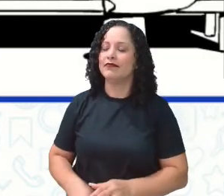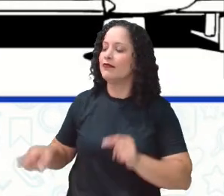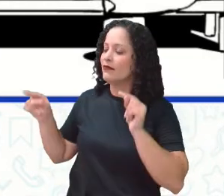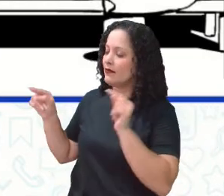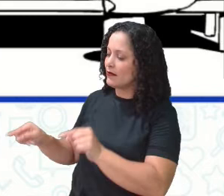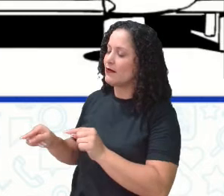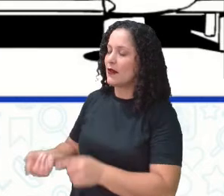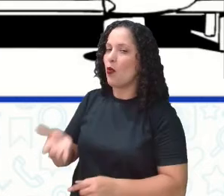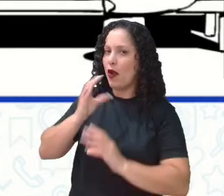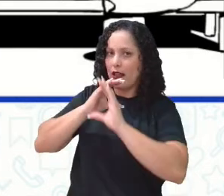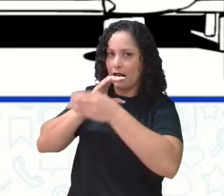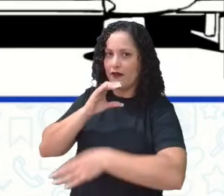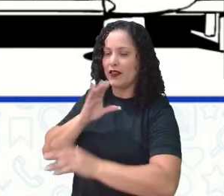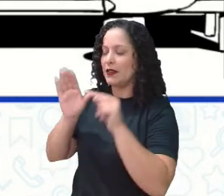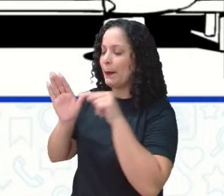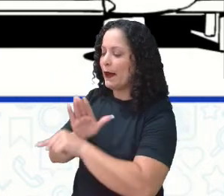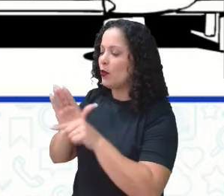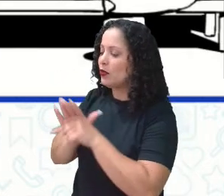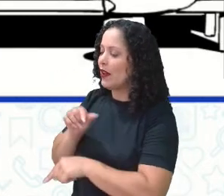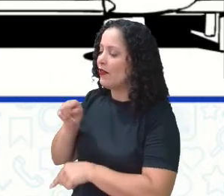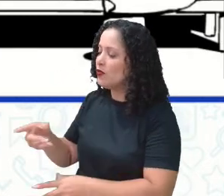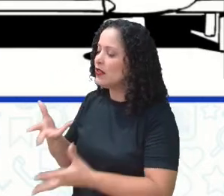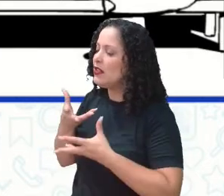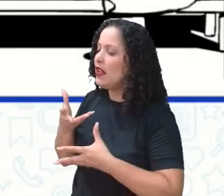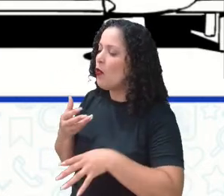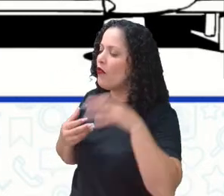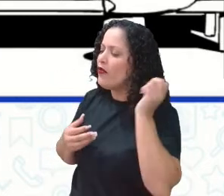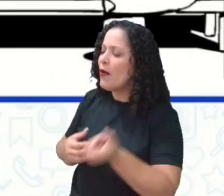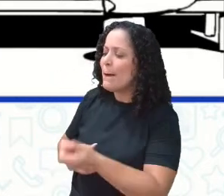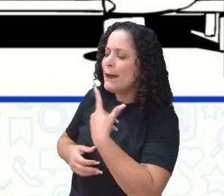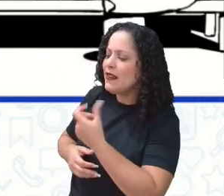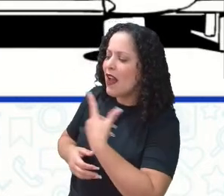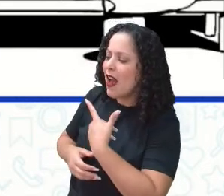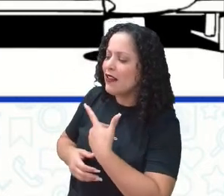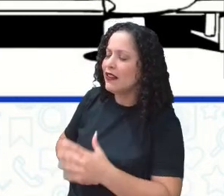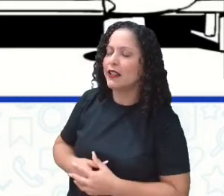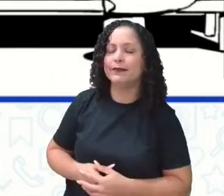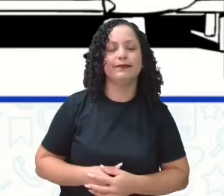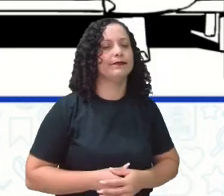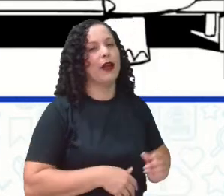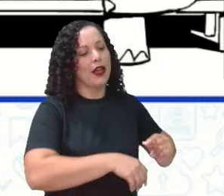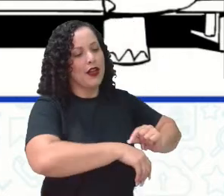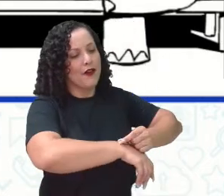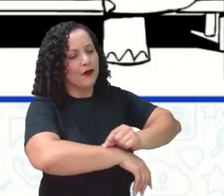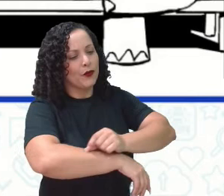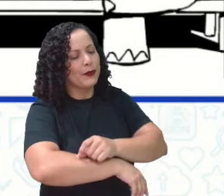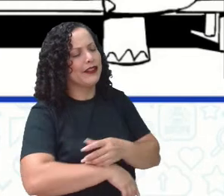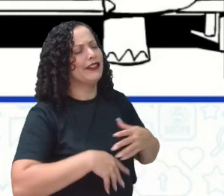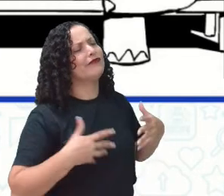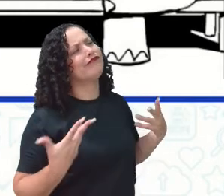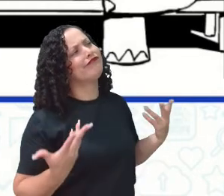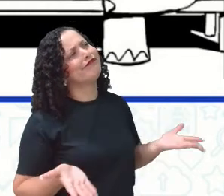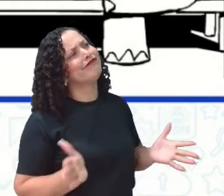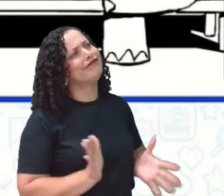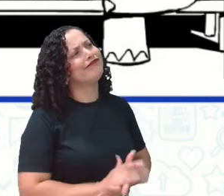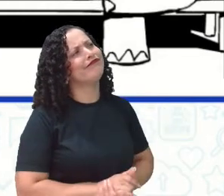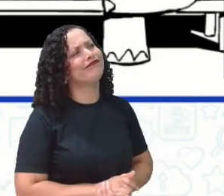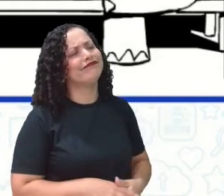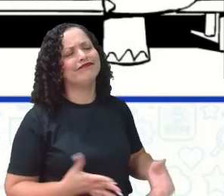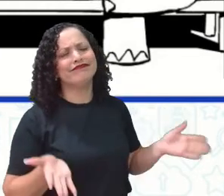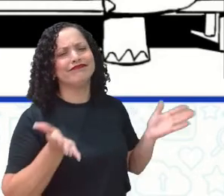Ela conta, né? Um elefante caiu na lama. Não, essa é antiga. Ela diz,